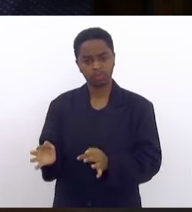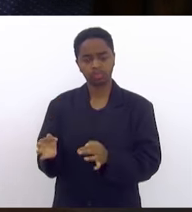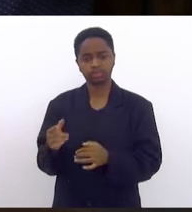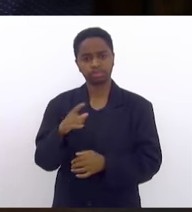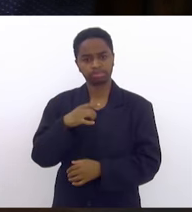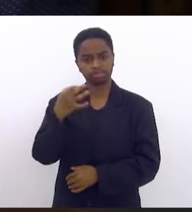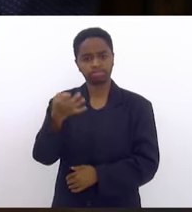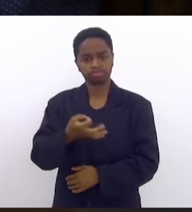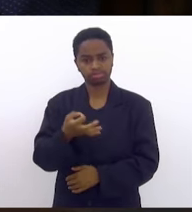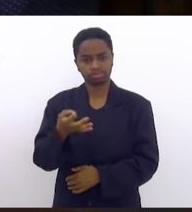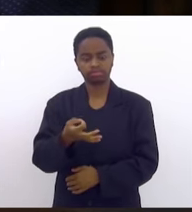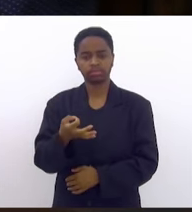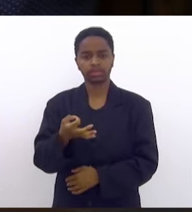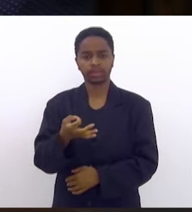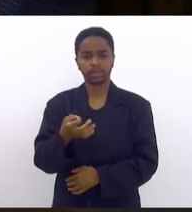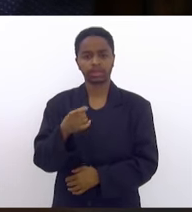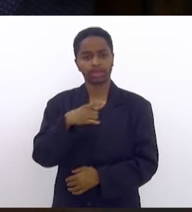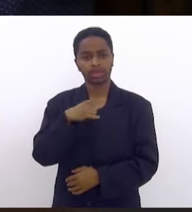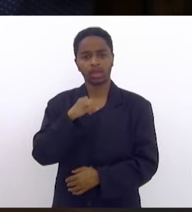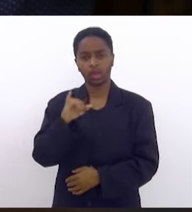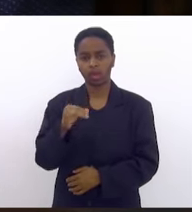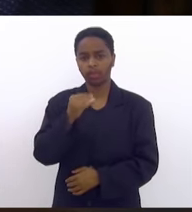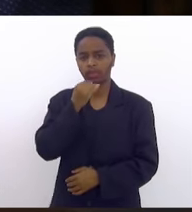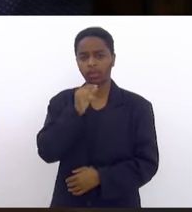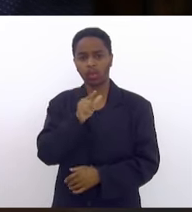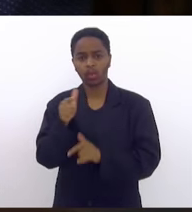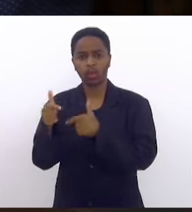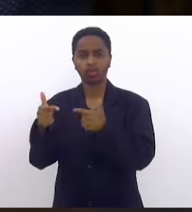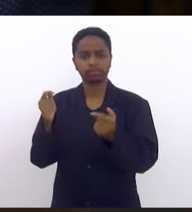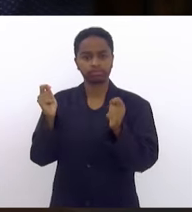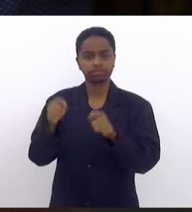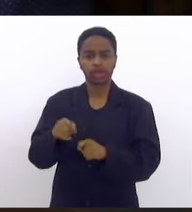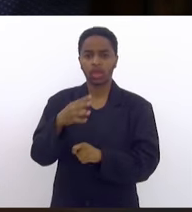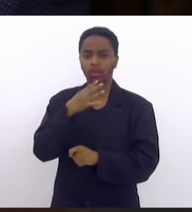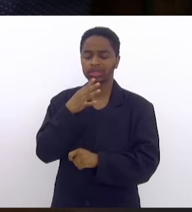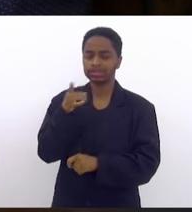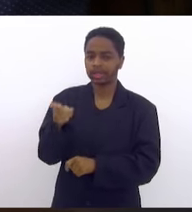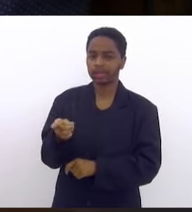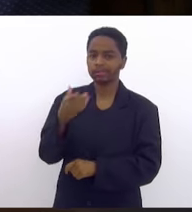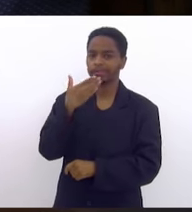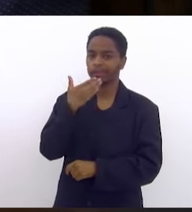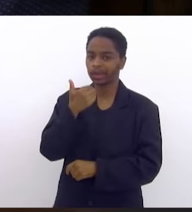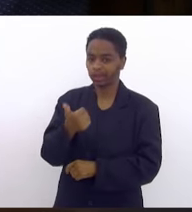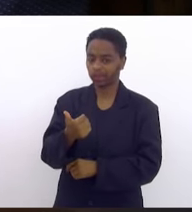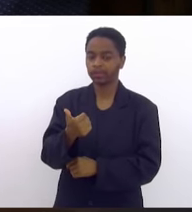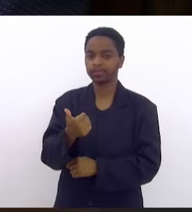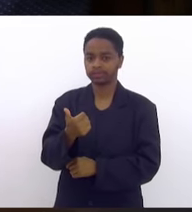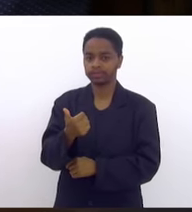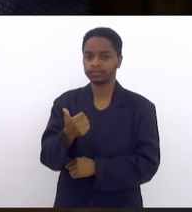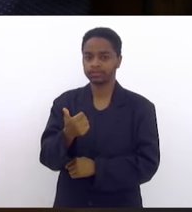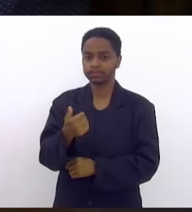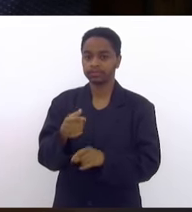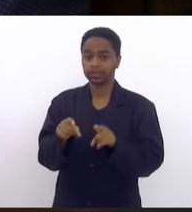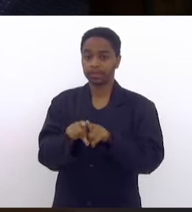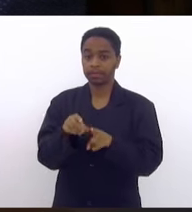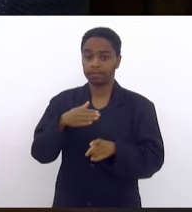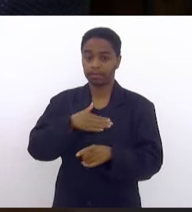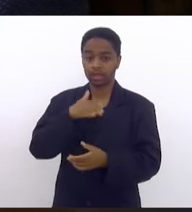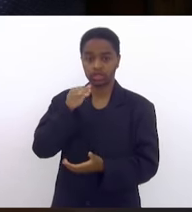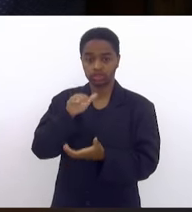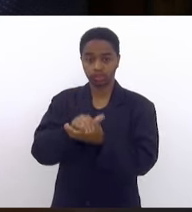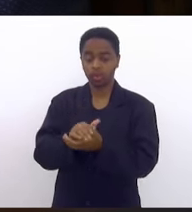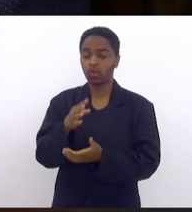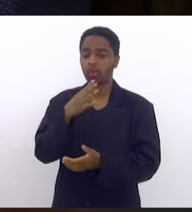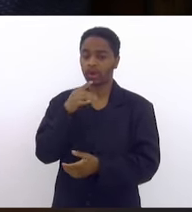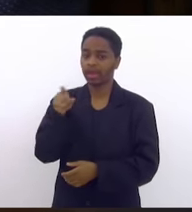tenho certeza que eu vou ter muitas oportunidades para conhecer a melhor a ele. Né? A minha esposa conhece bem ele, porque está